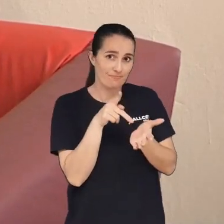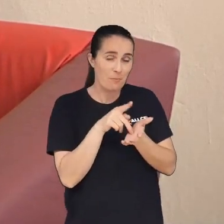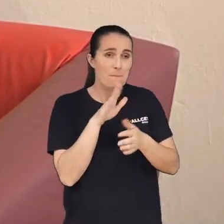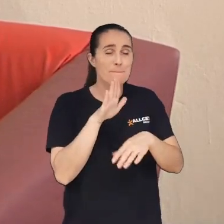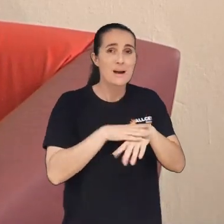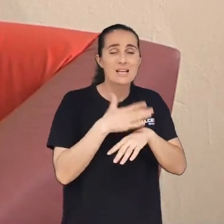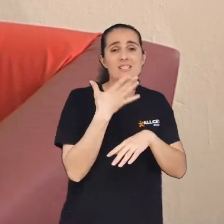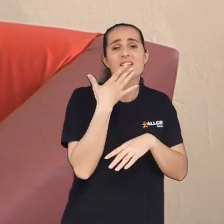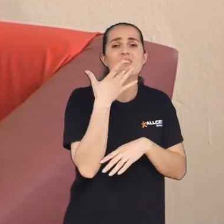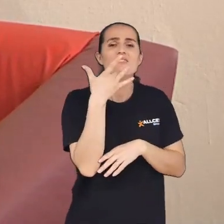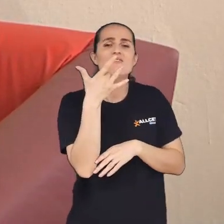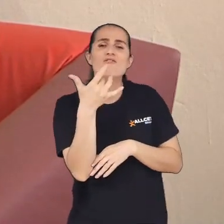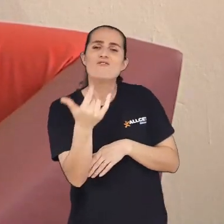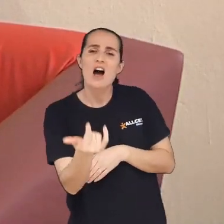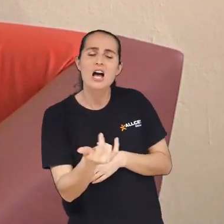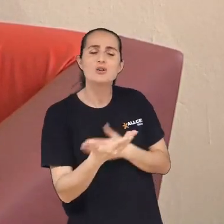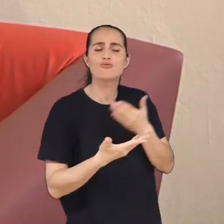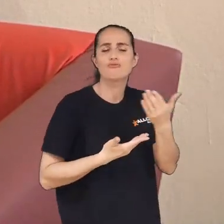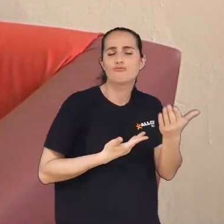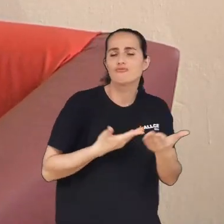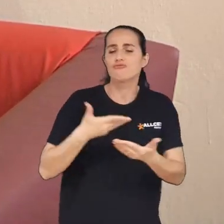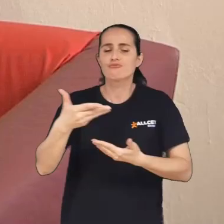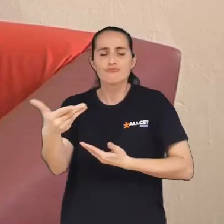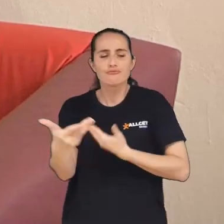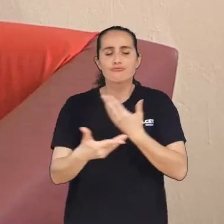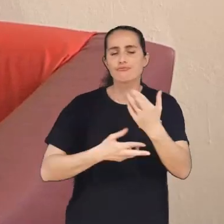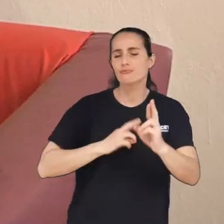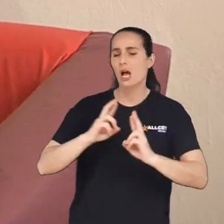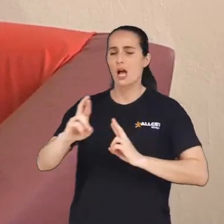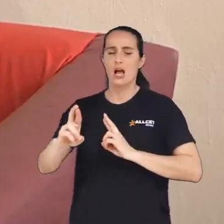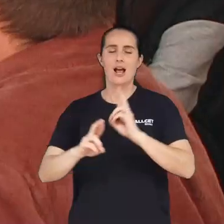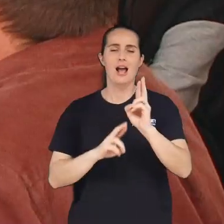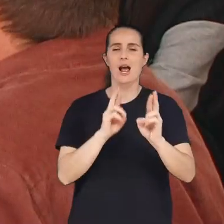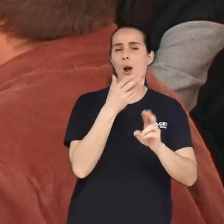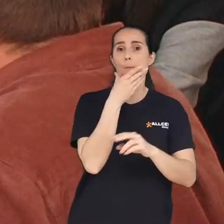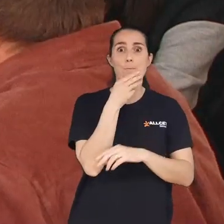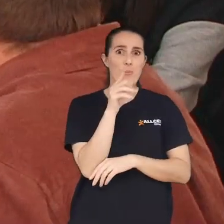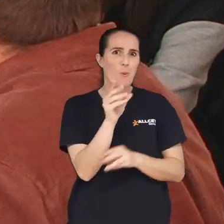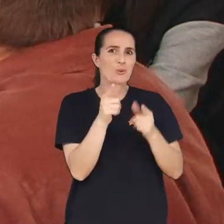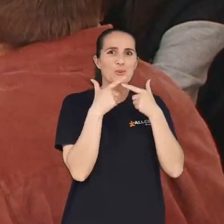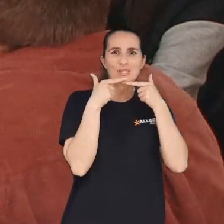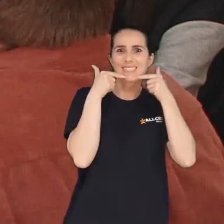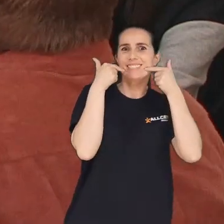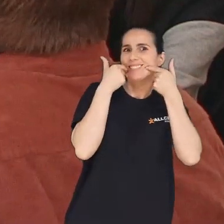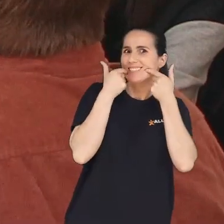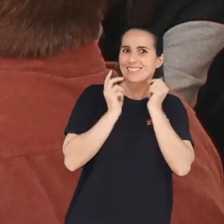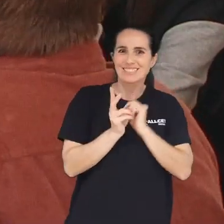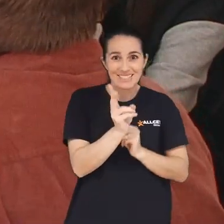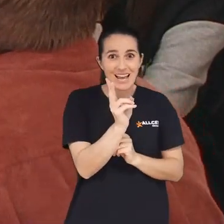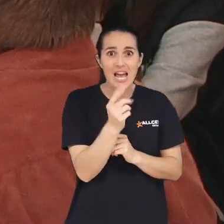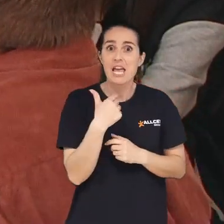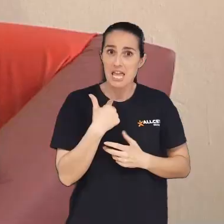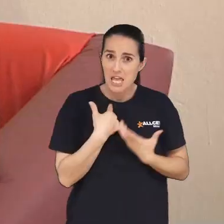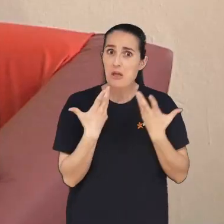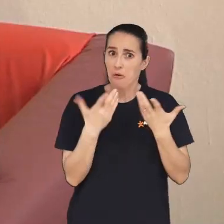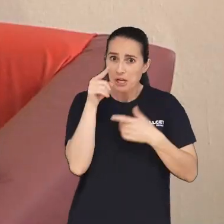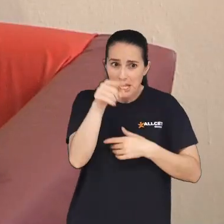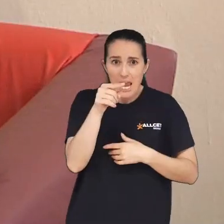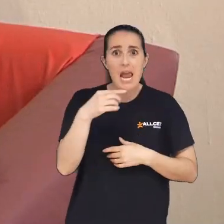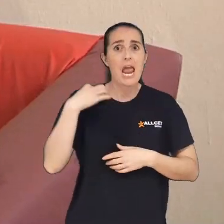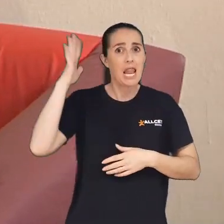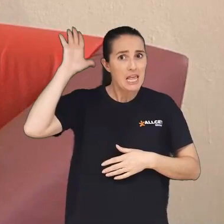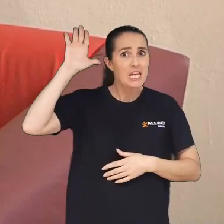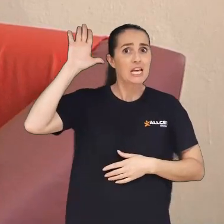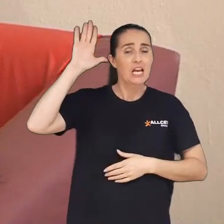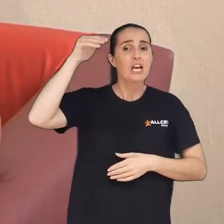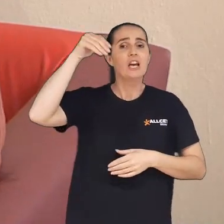facilidade de tratar com as pessoas, ele é uma pessoa bastante simpática, e eu queria que ele fosse candidato, porque